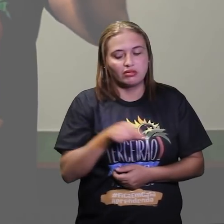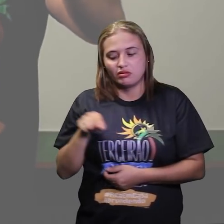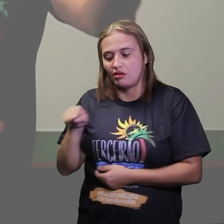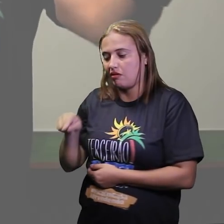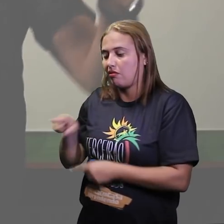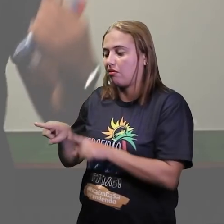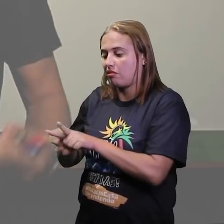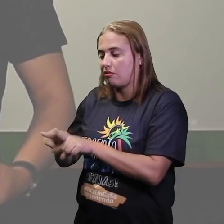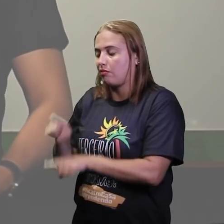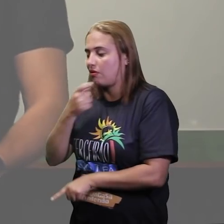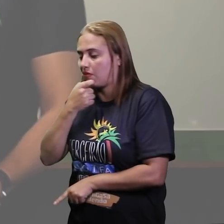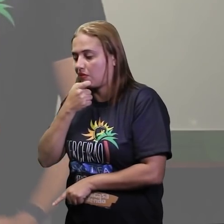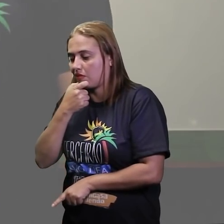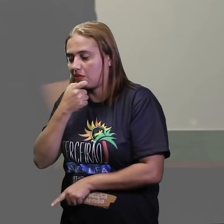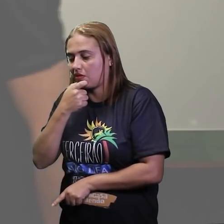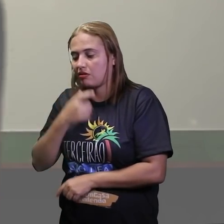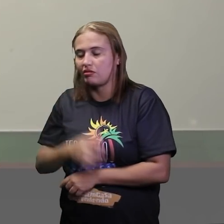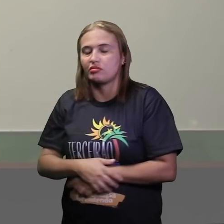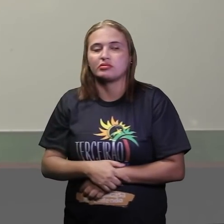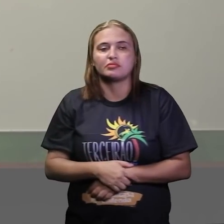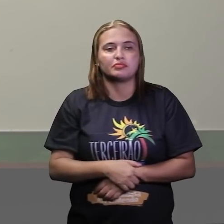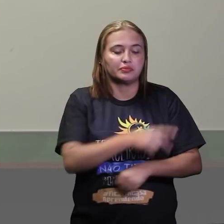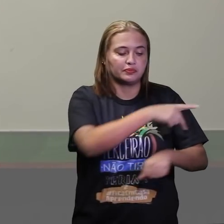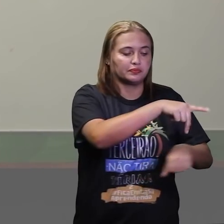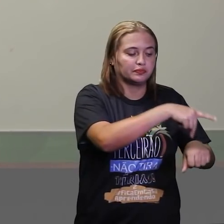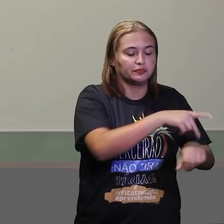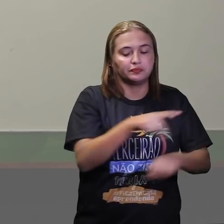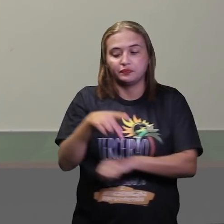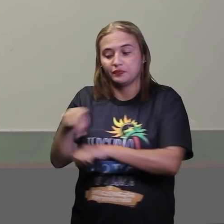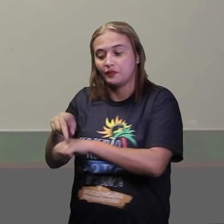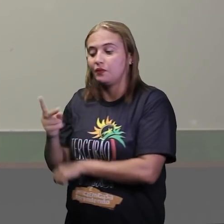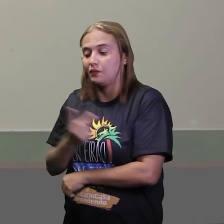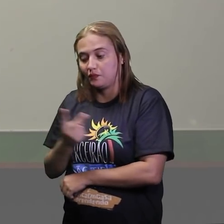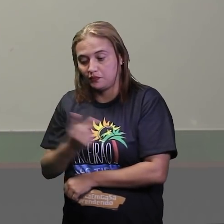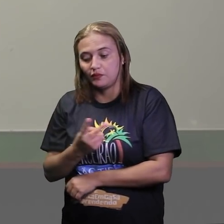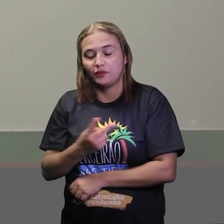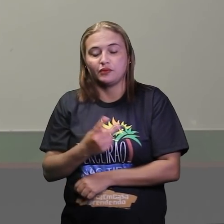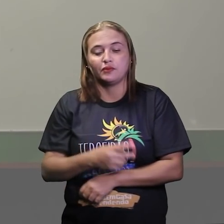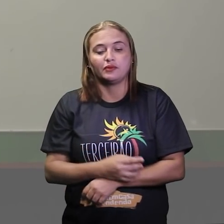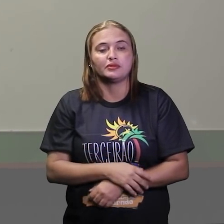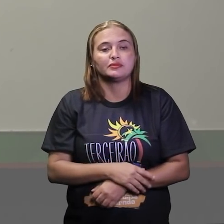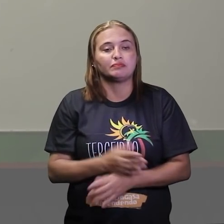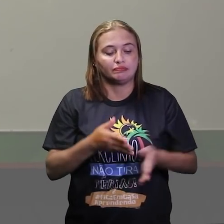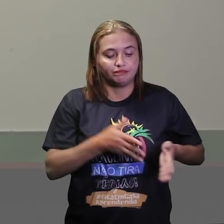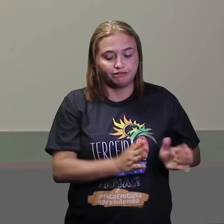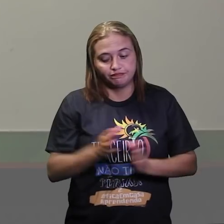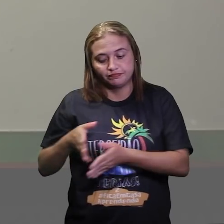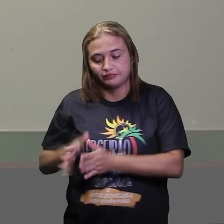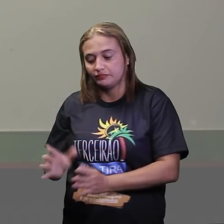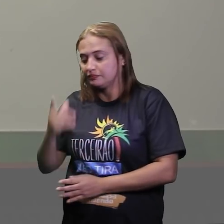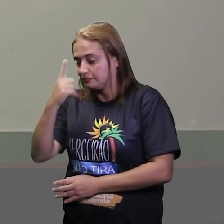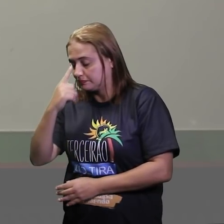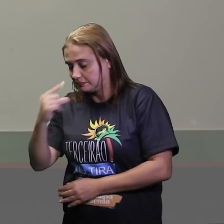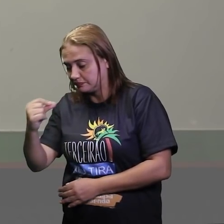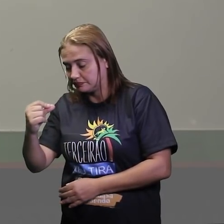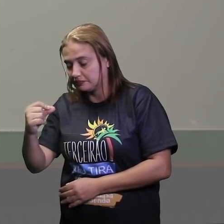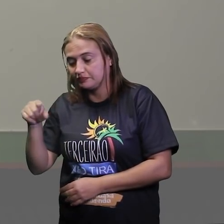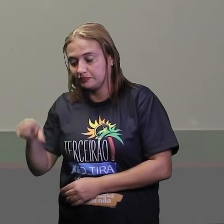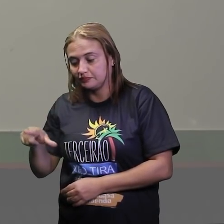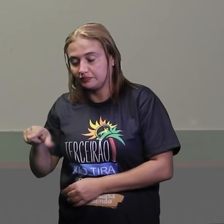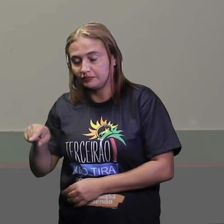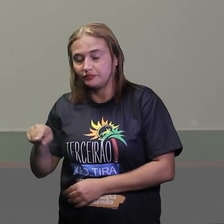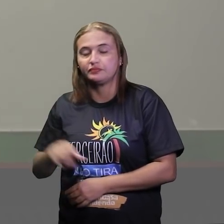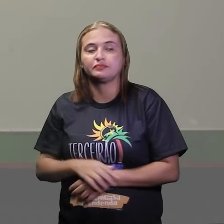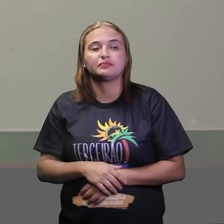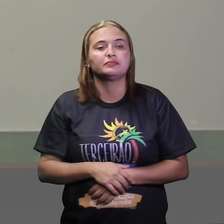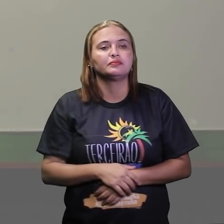de trocar as bolas. Presta atenção. Olha aqui, ó. Hobbes é absolutismo, Locke é liberalismo. Uma dica para